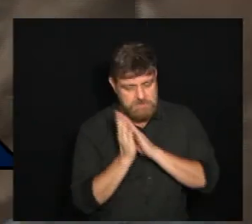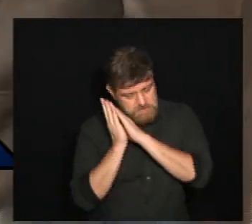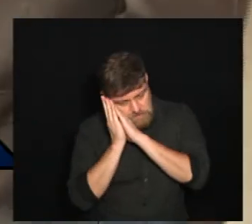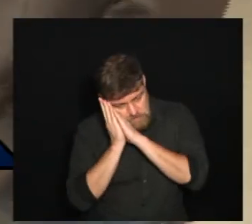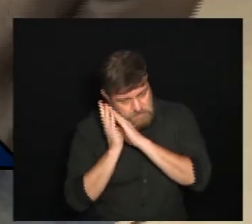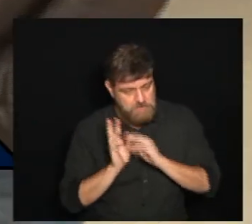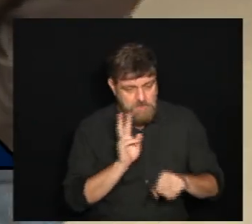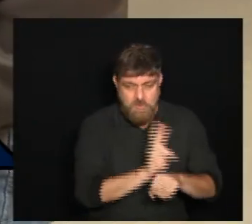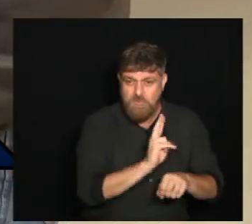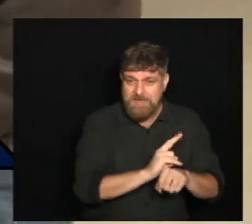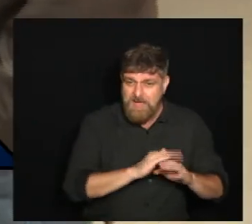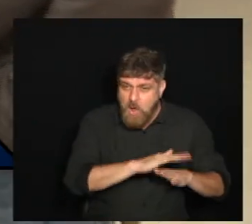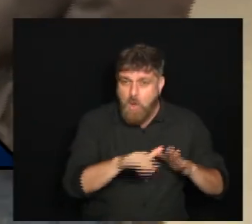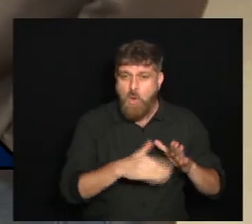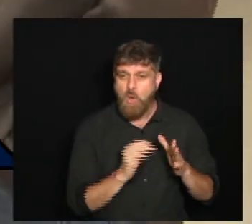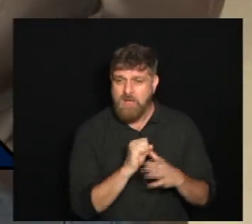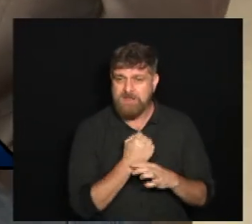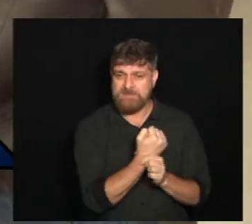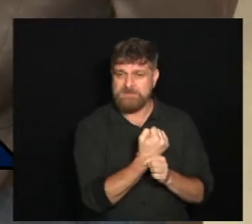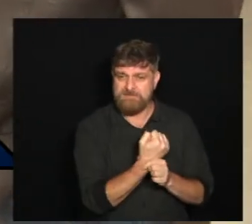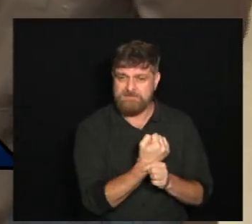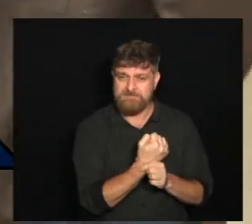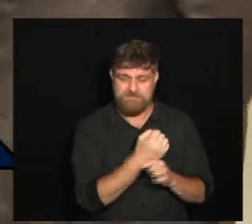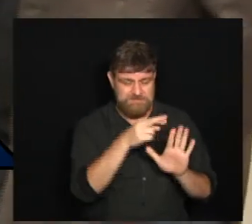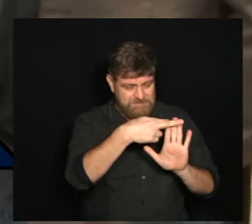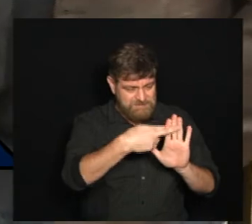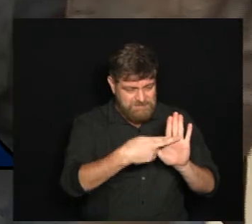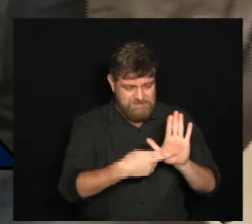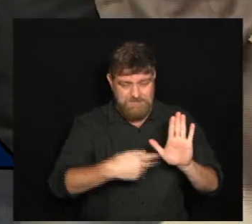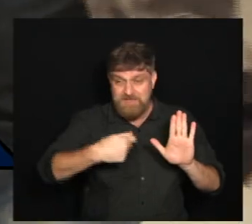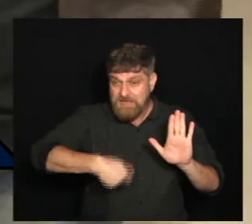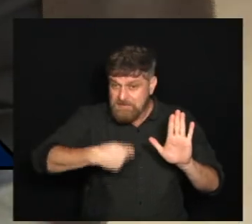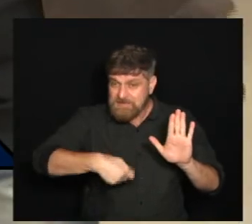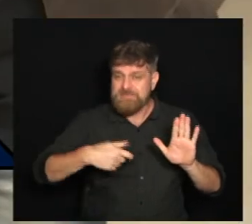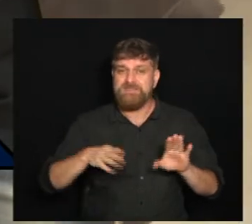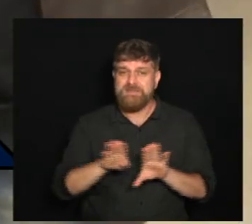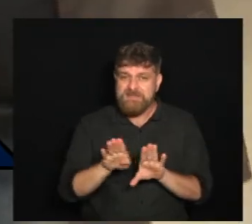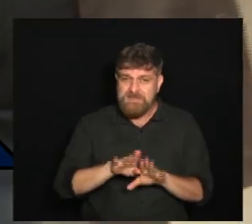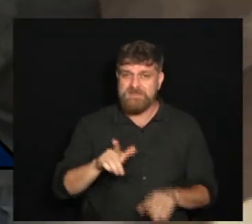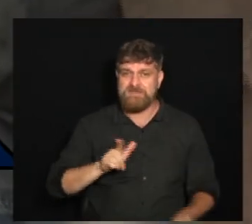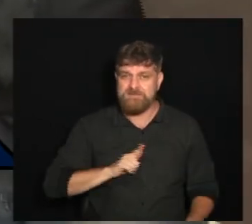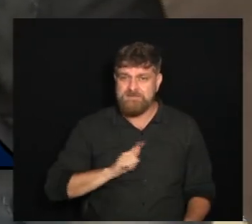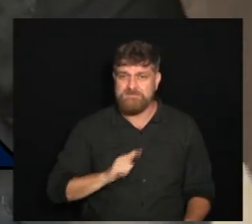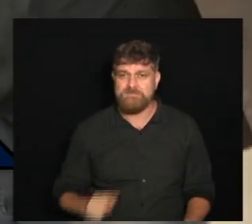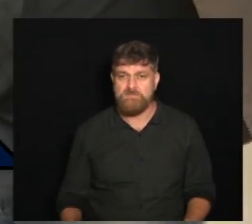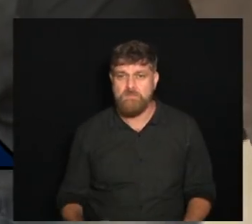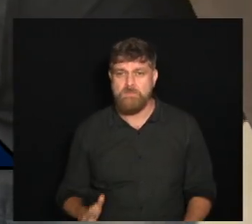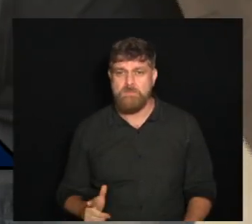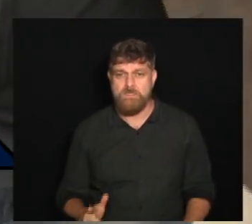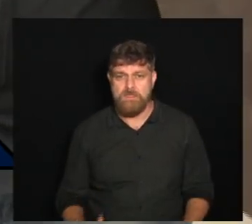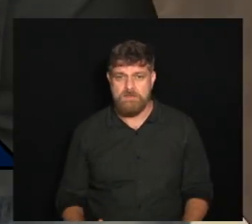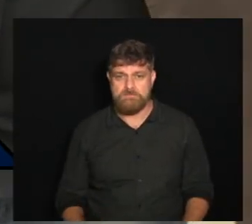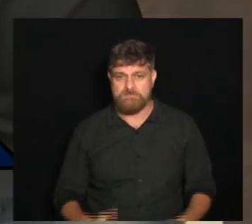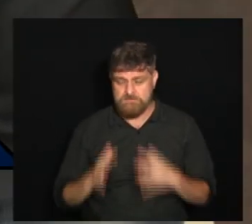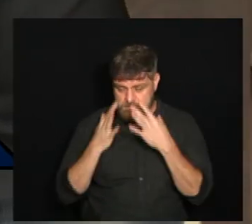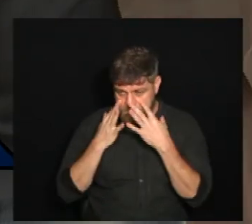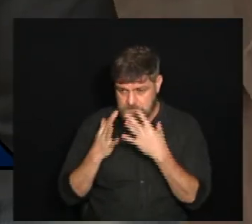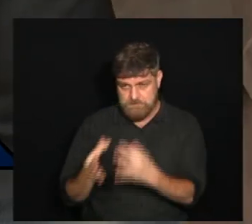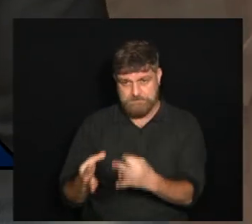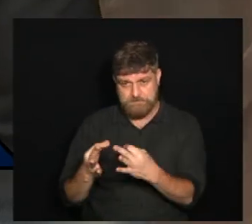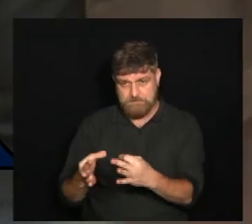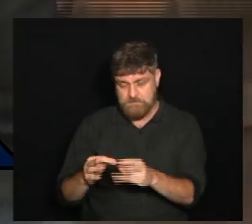as medidas de segurança necessárias. Então, está se tendo um olhar específico para